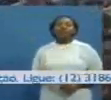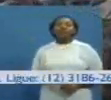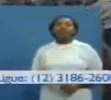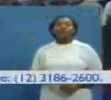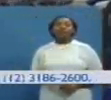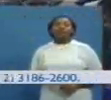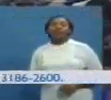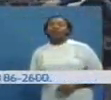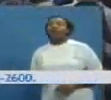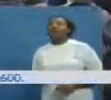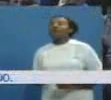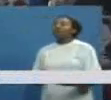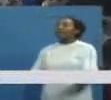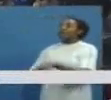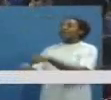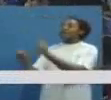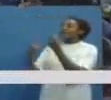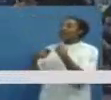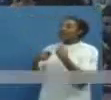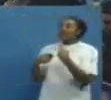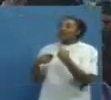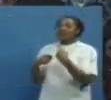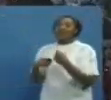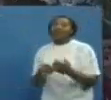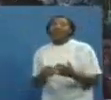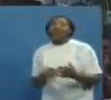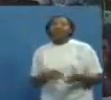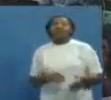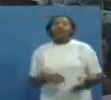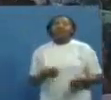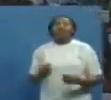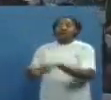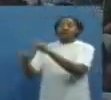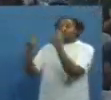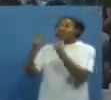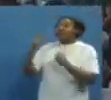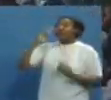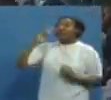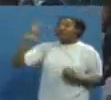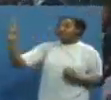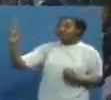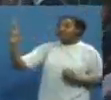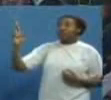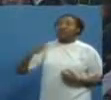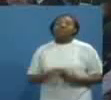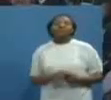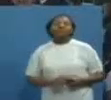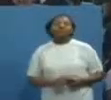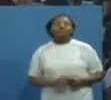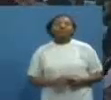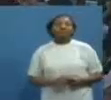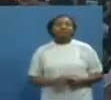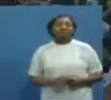nós não merecemos, que ele vos conceda, segundo o seu glorioso tesouro. Olha